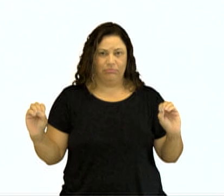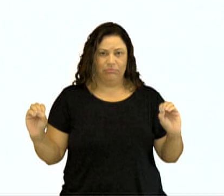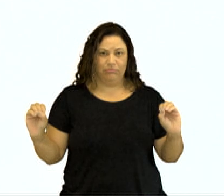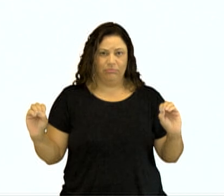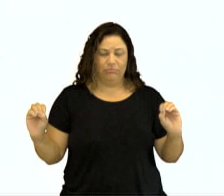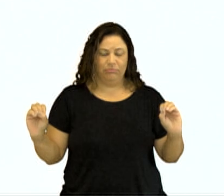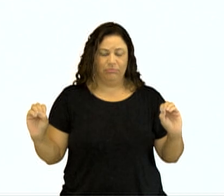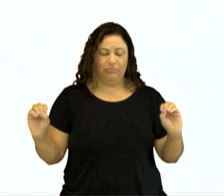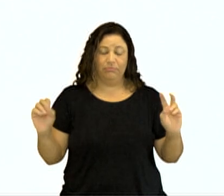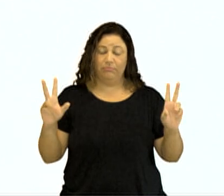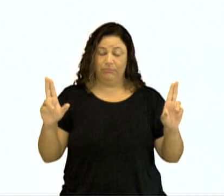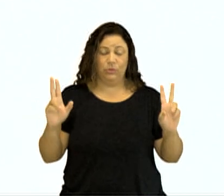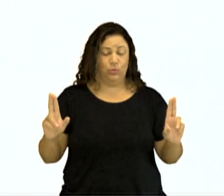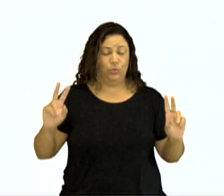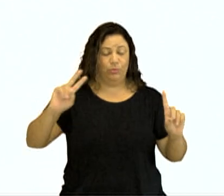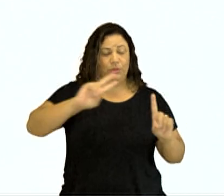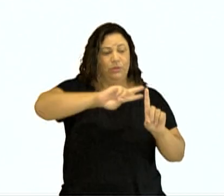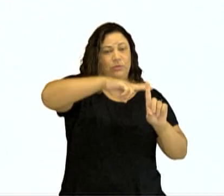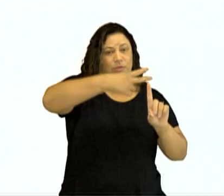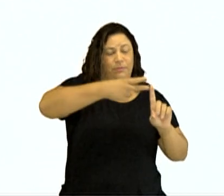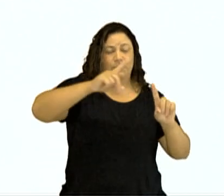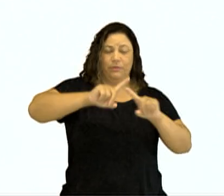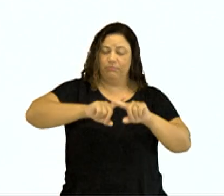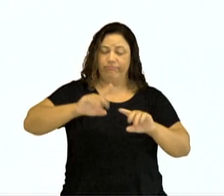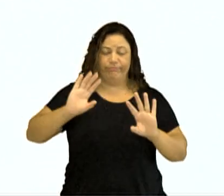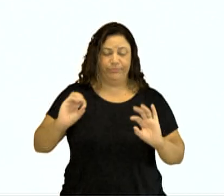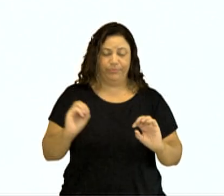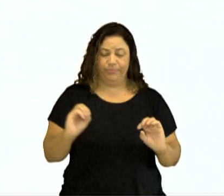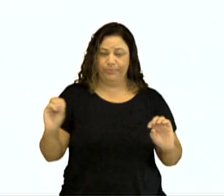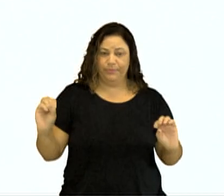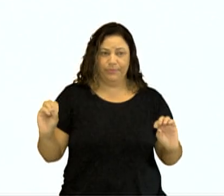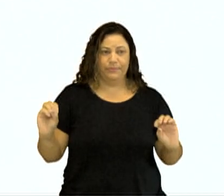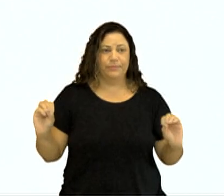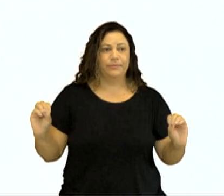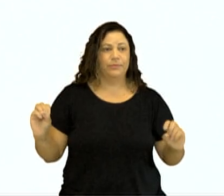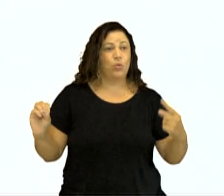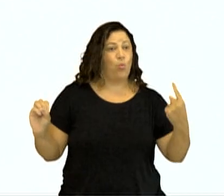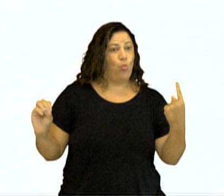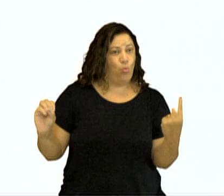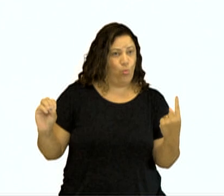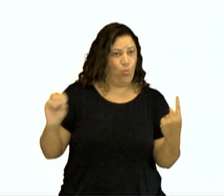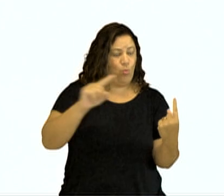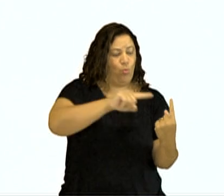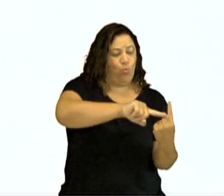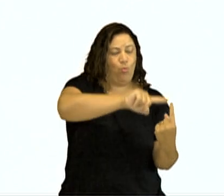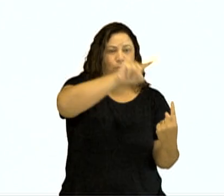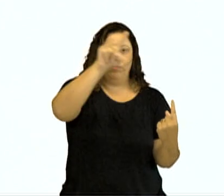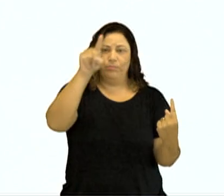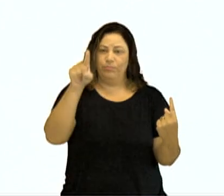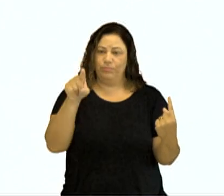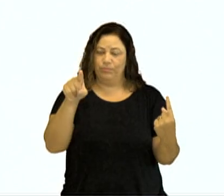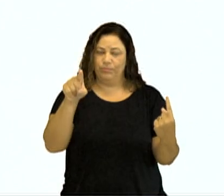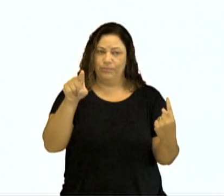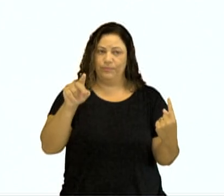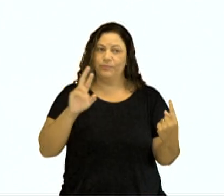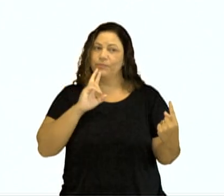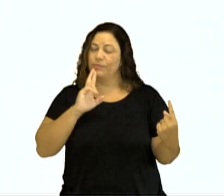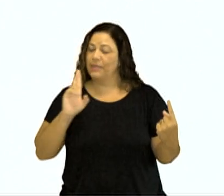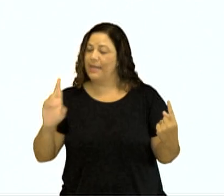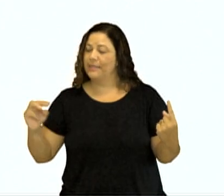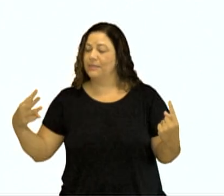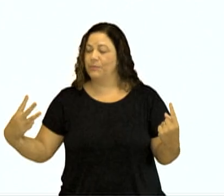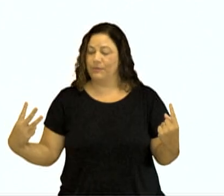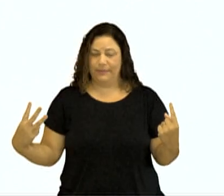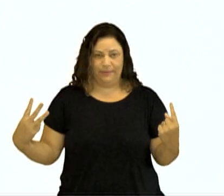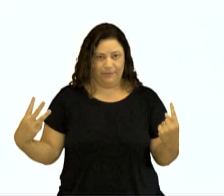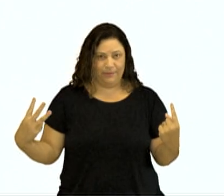potência e multiplicação ali, qualquer coisa vezes zero vai dar zero. Colocando o 1 na minha função, eu tenho